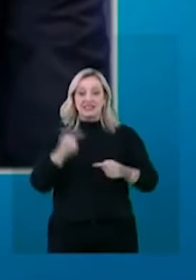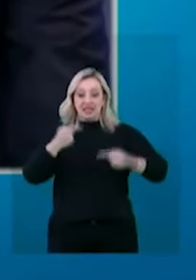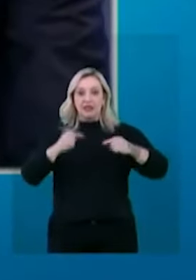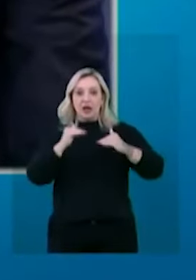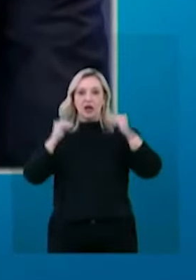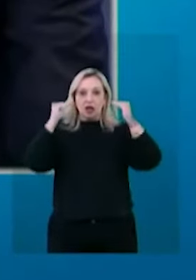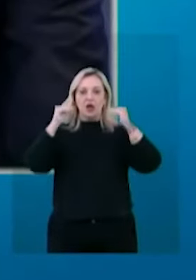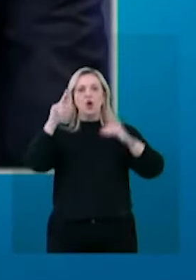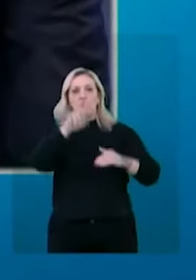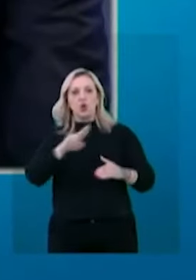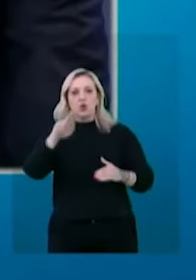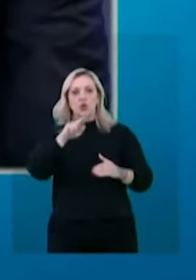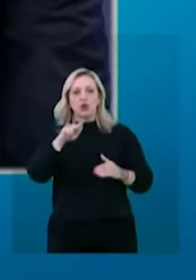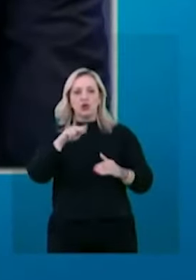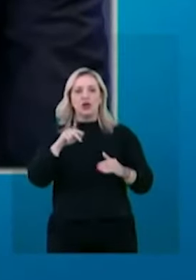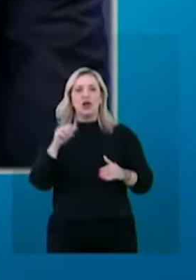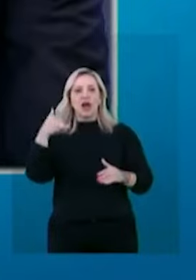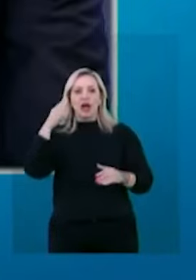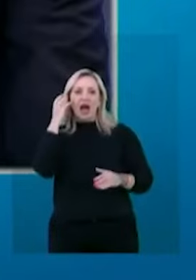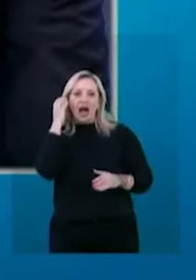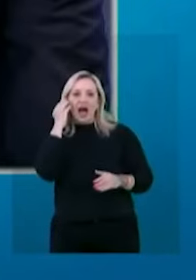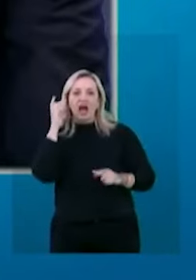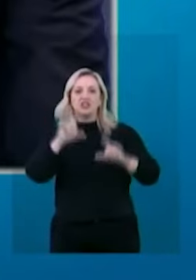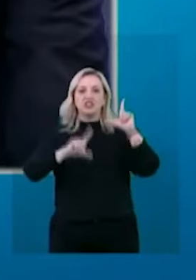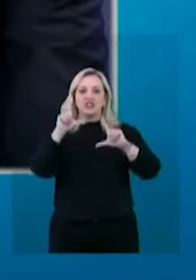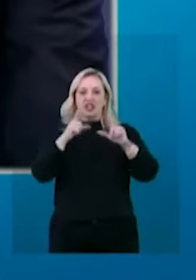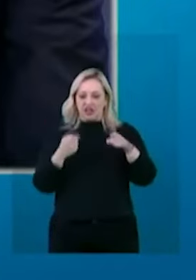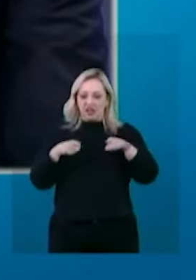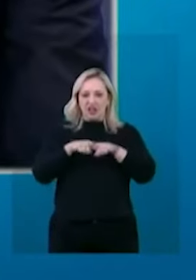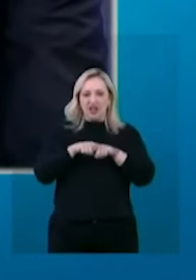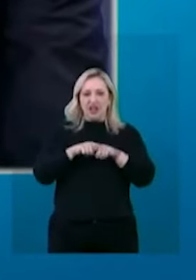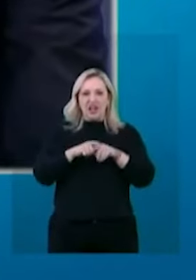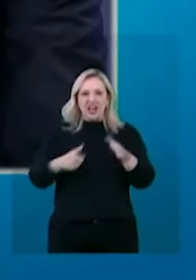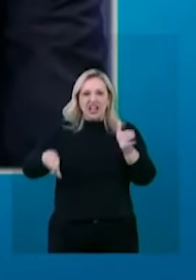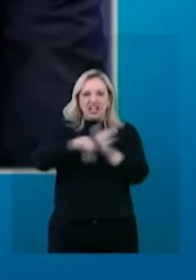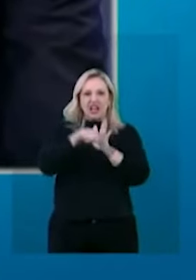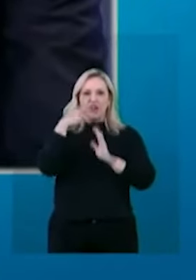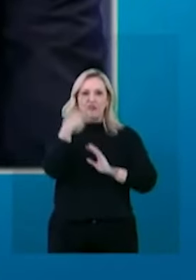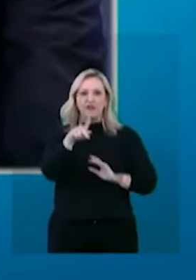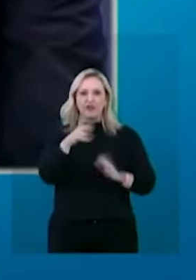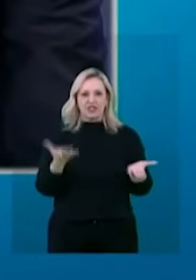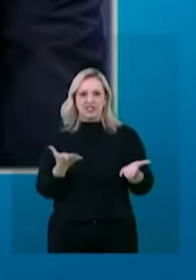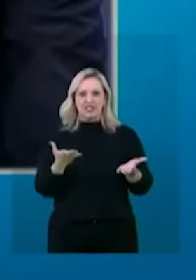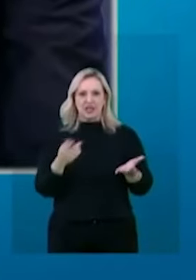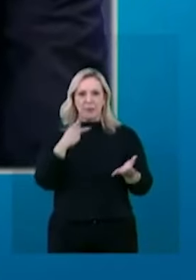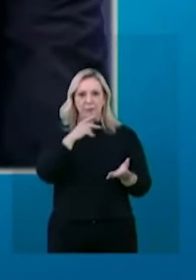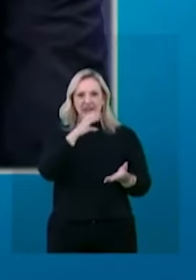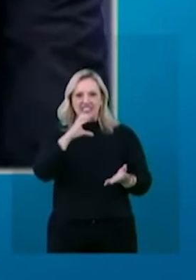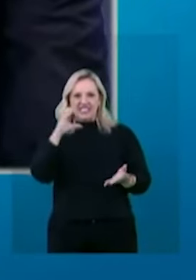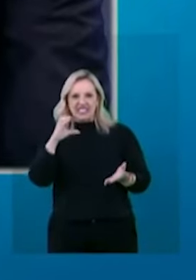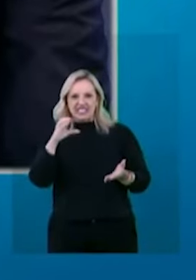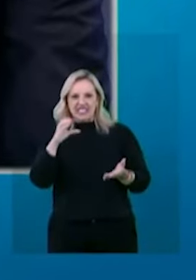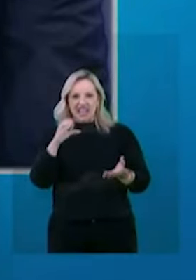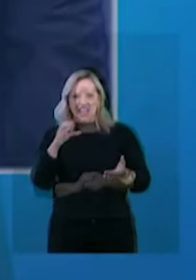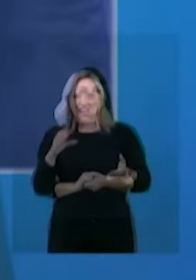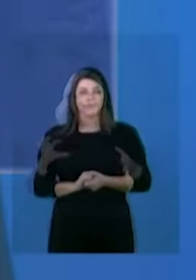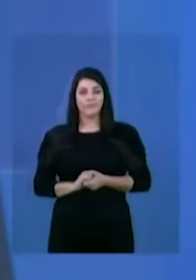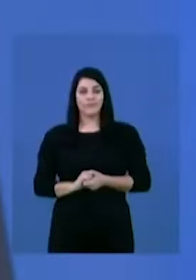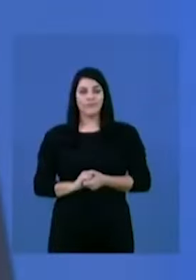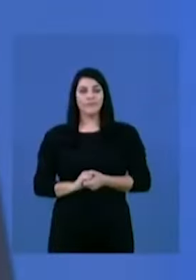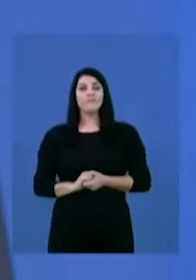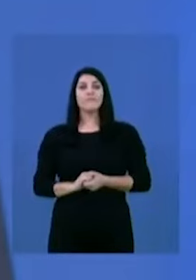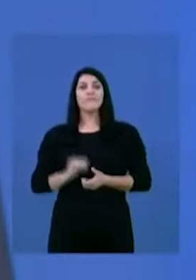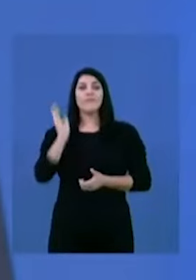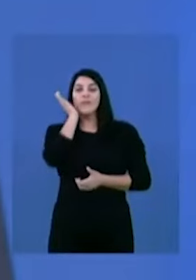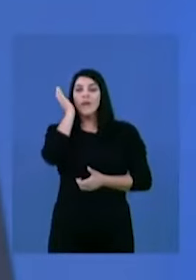nível Mas você fica usando o seu programa de rádio de televisão para me vincular com crime coisa que é você que é o tchutchuca do PCC aqui todo mundo já sabe